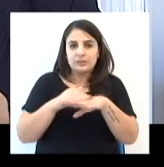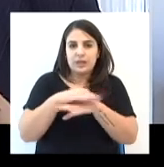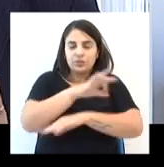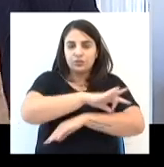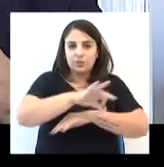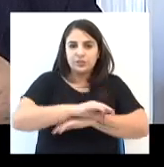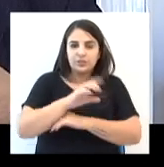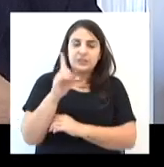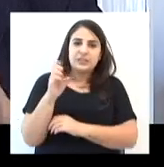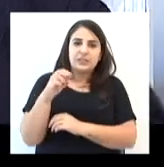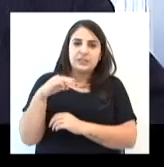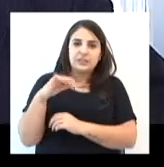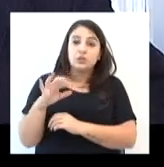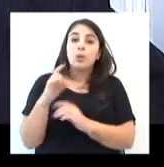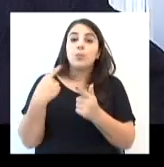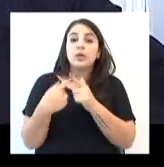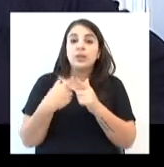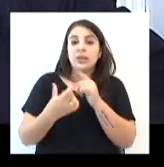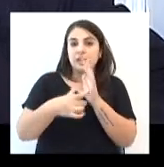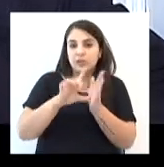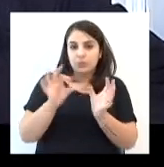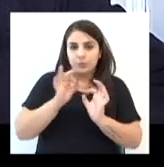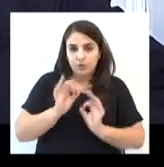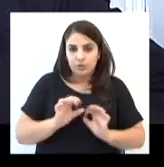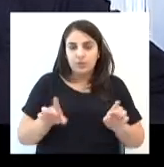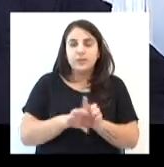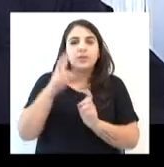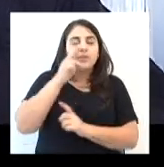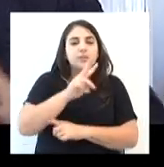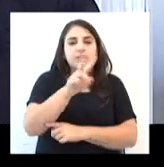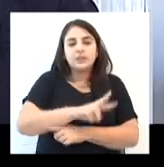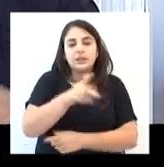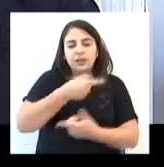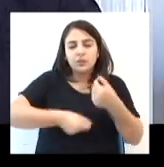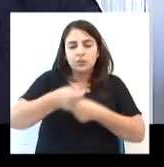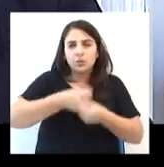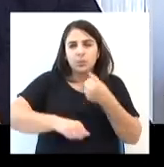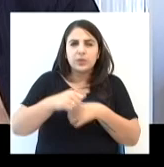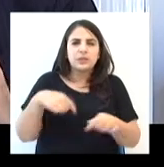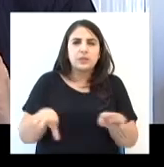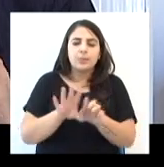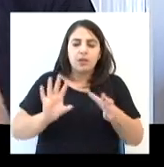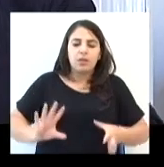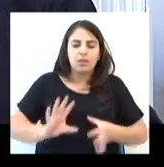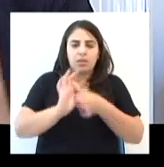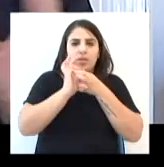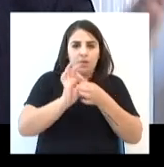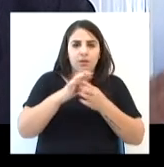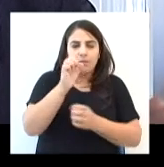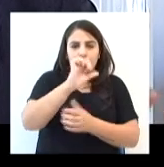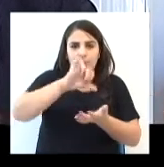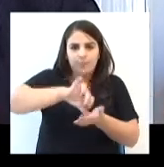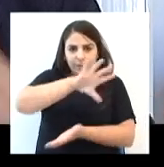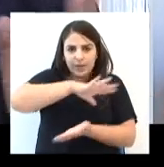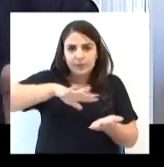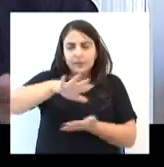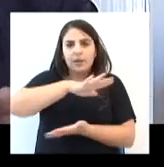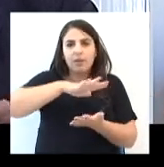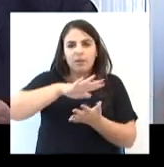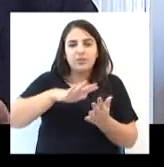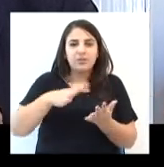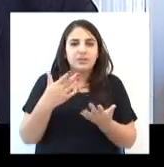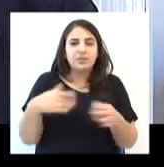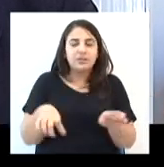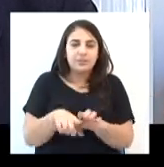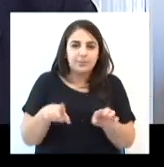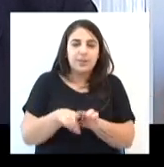lá, porque o pré-projeto, que tem já a viabilidade econômica e o impacto ambiental vencido, que é um